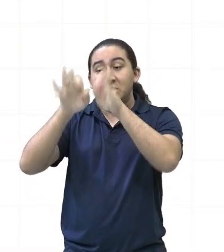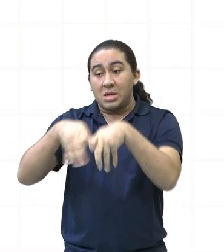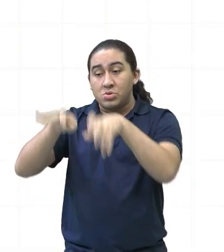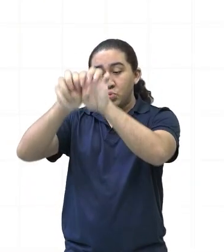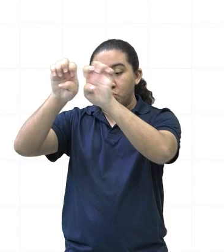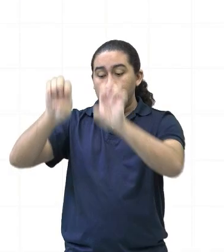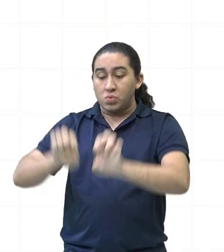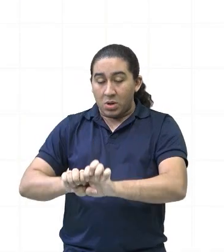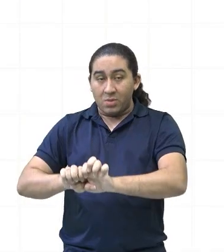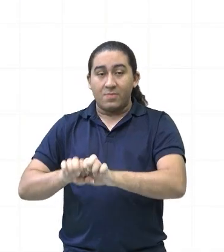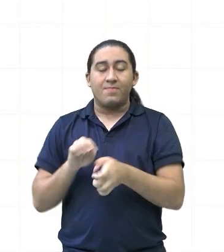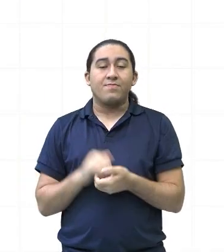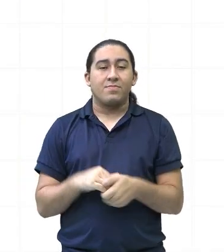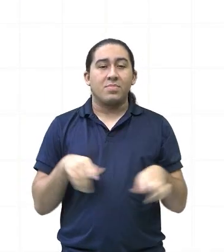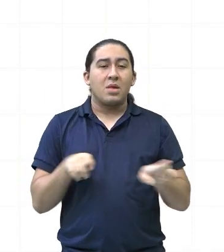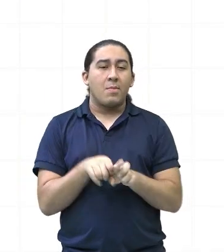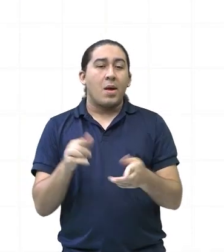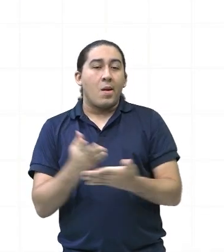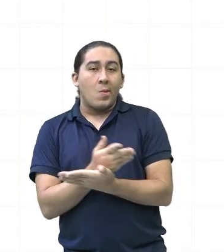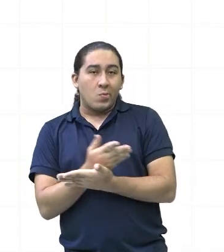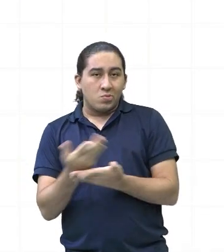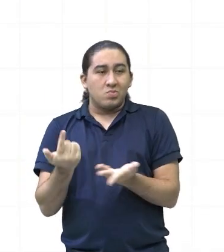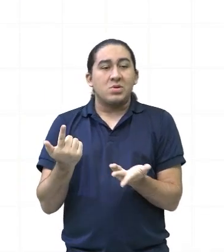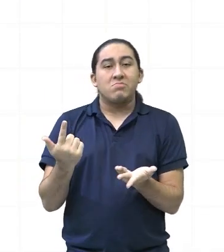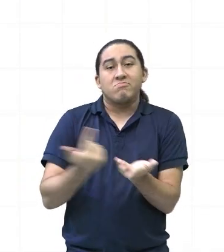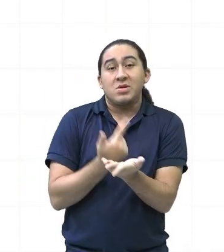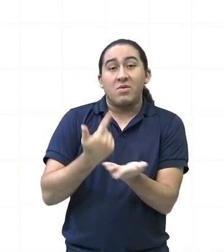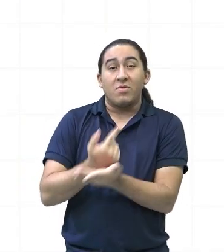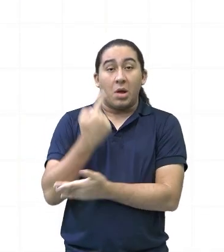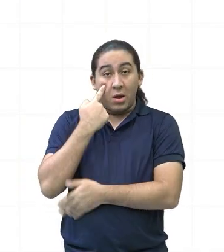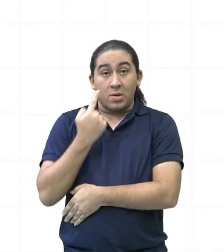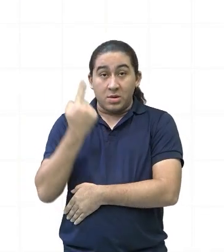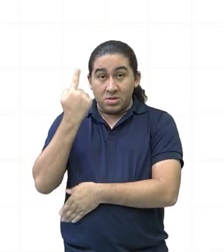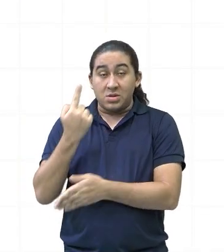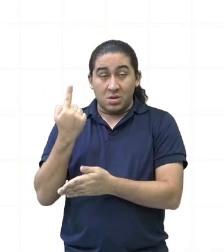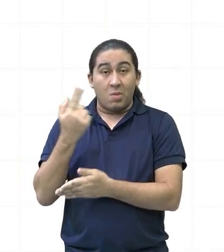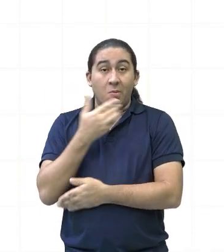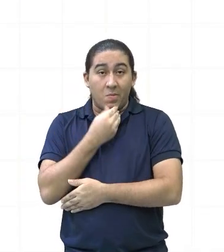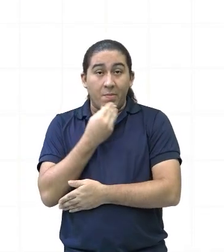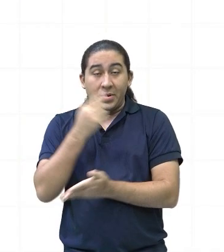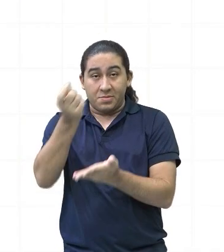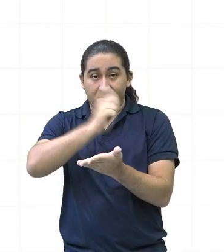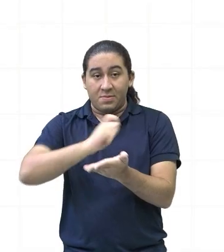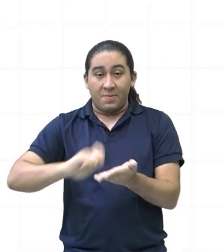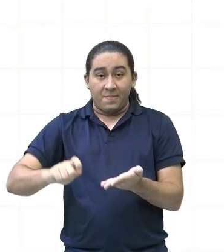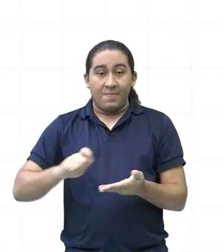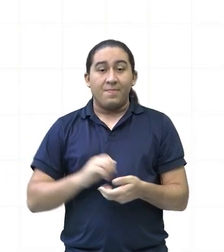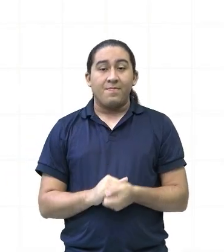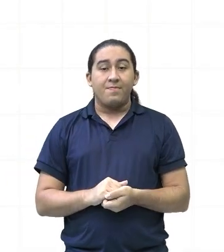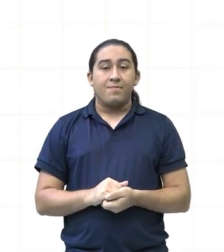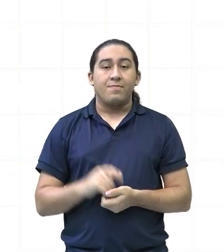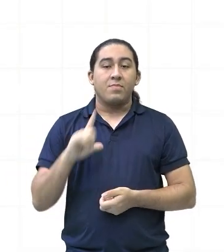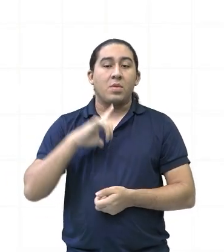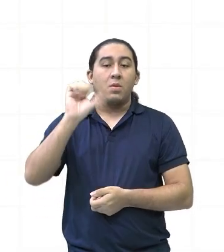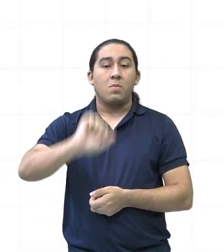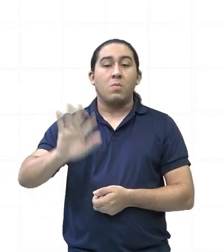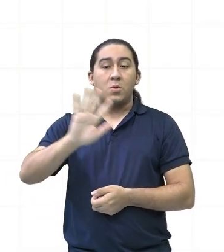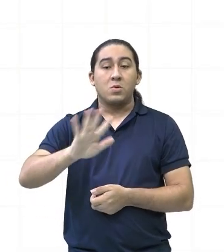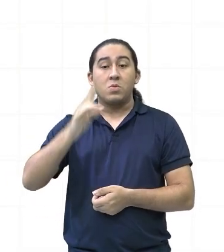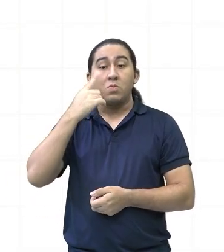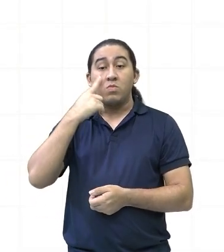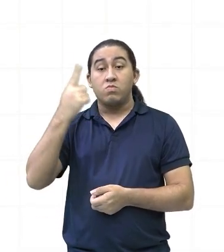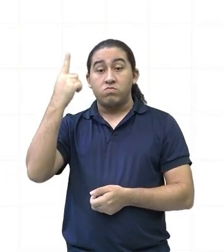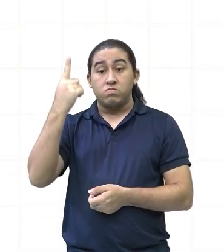para vocês algumas obras, então, do Heródoto, tá? Então, nós temos aí nessa imagem para vocês exatamente